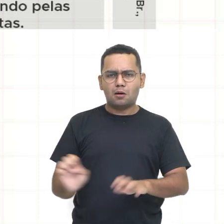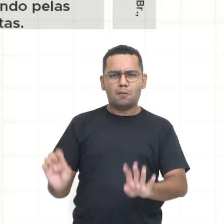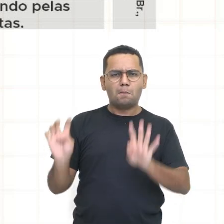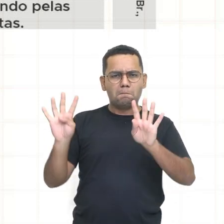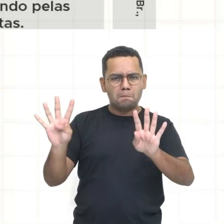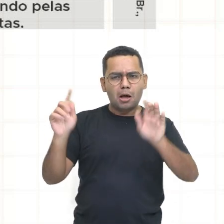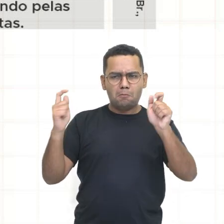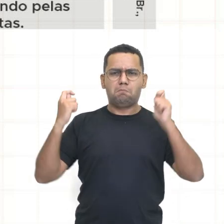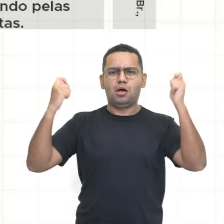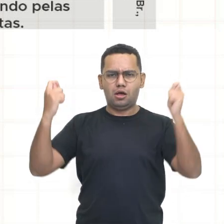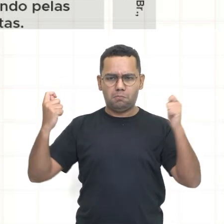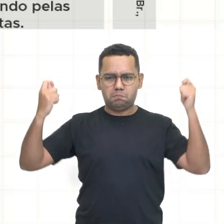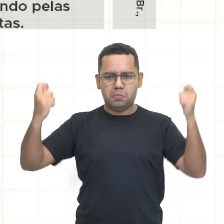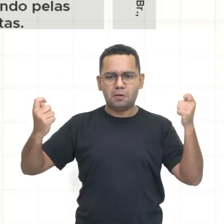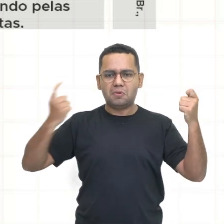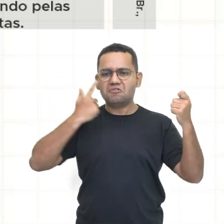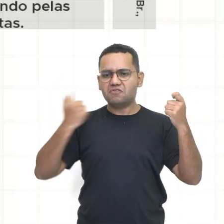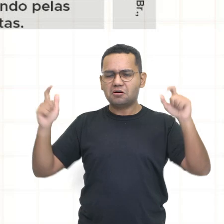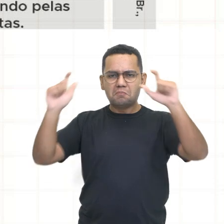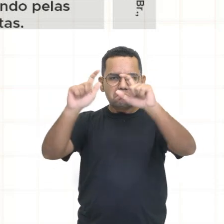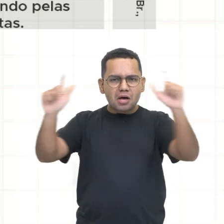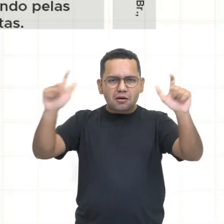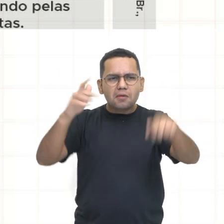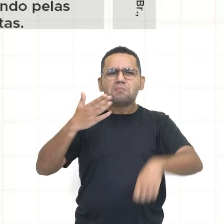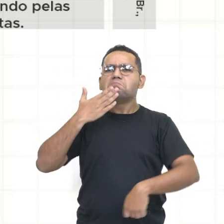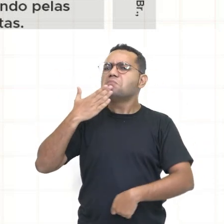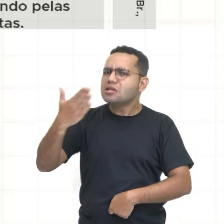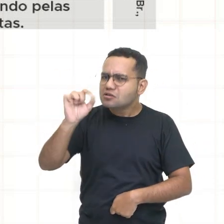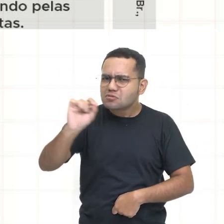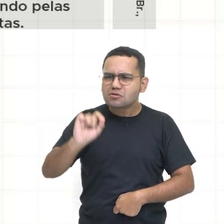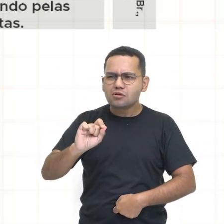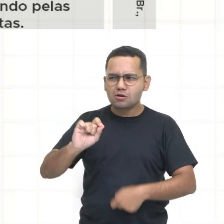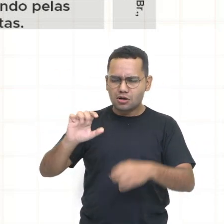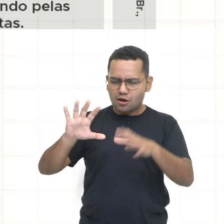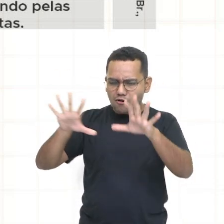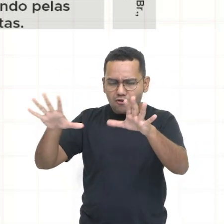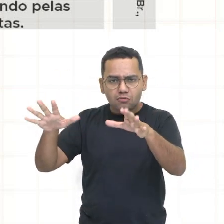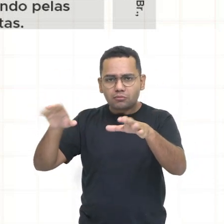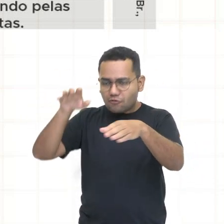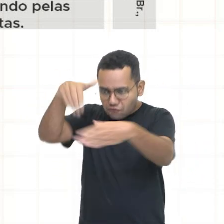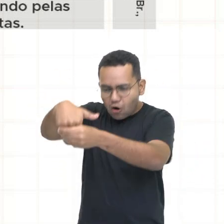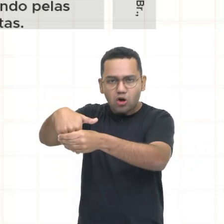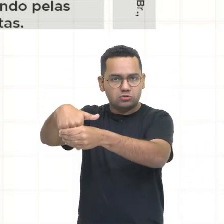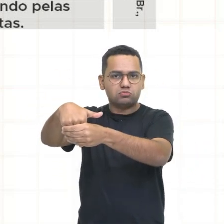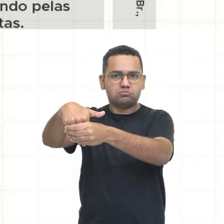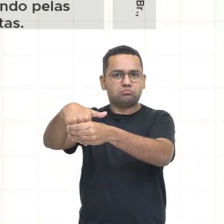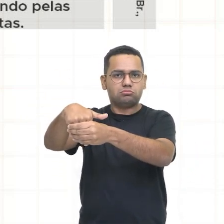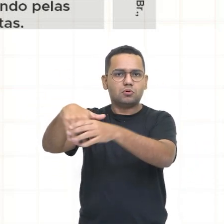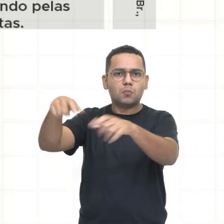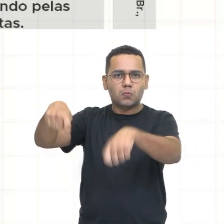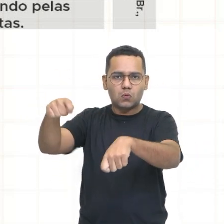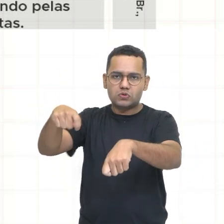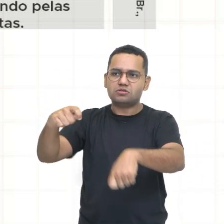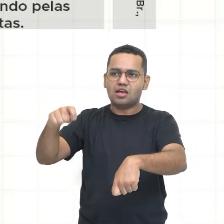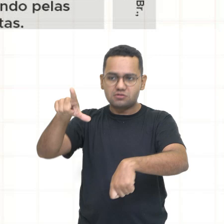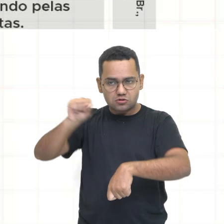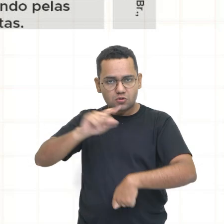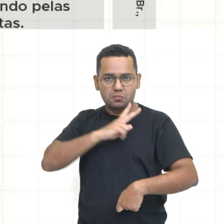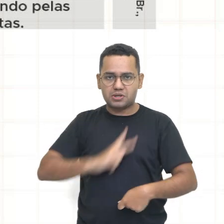manifestações com faixas, com placas pedindo eleições diretas para a presidência,